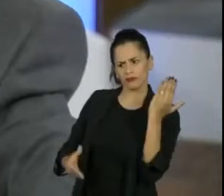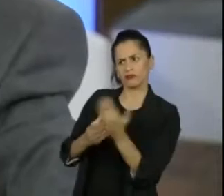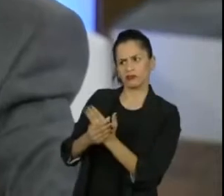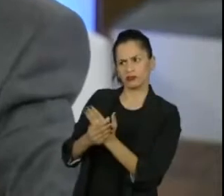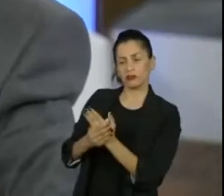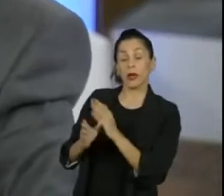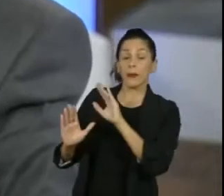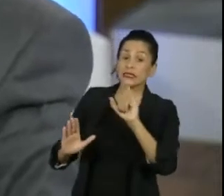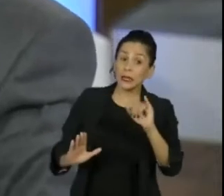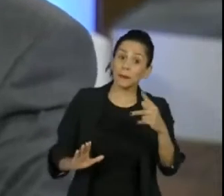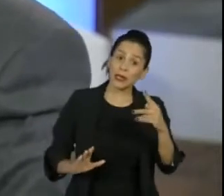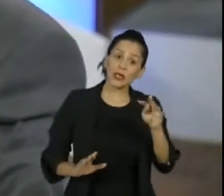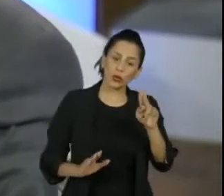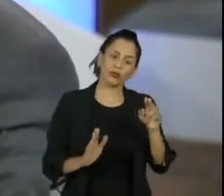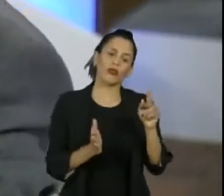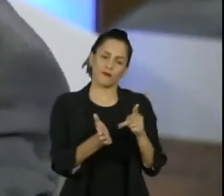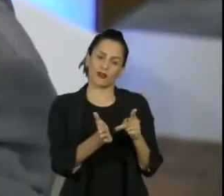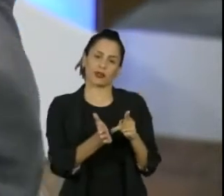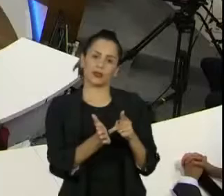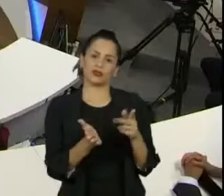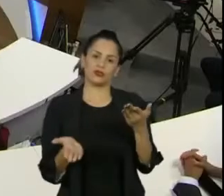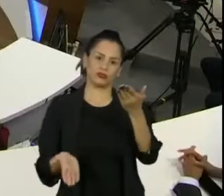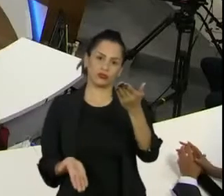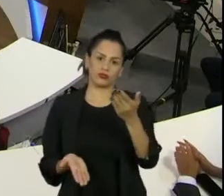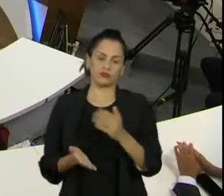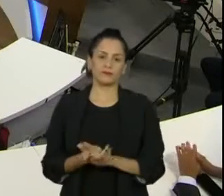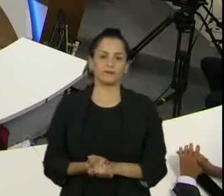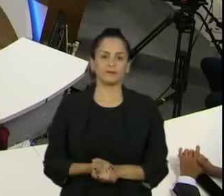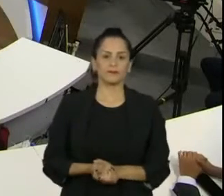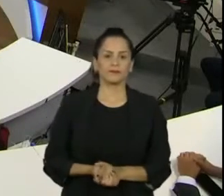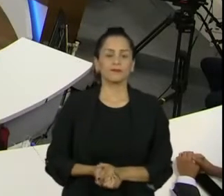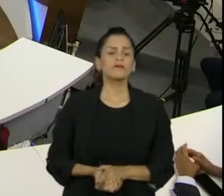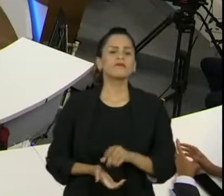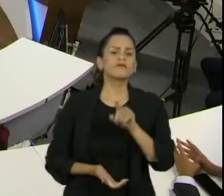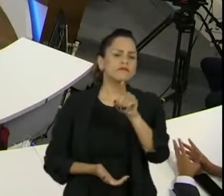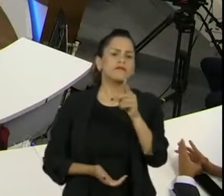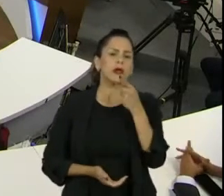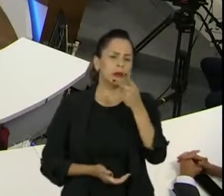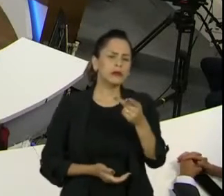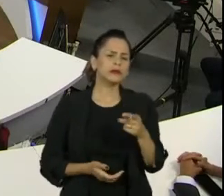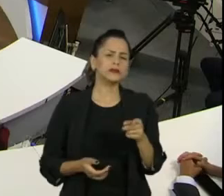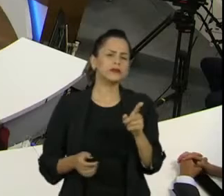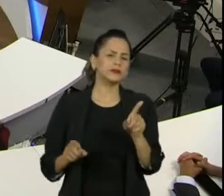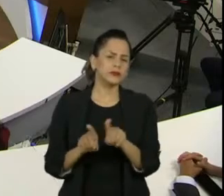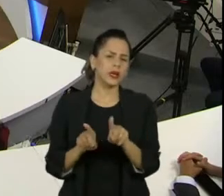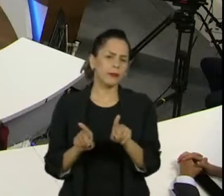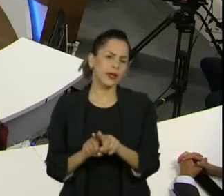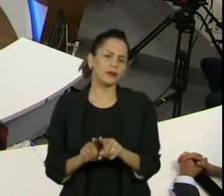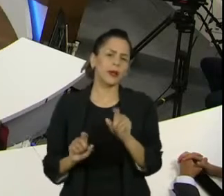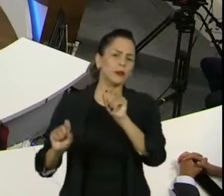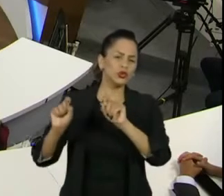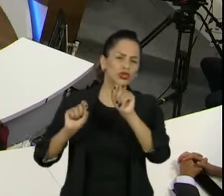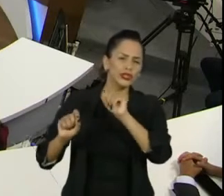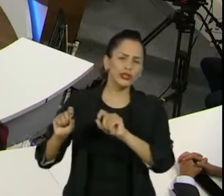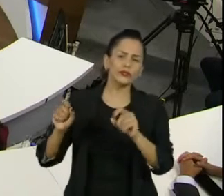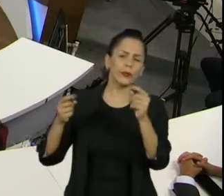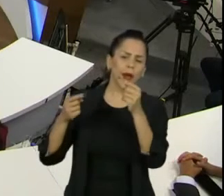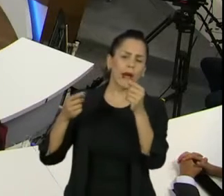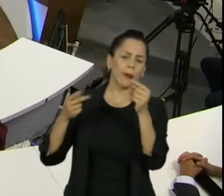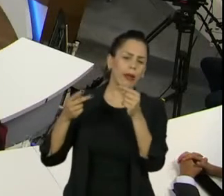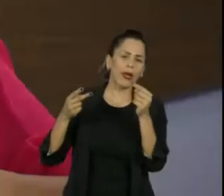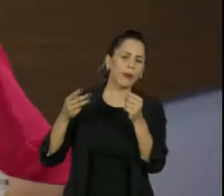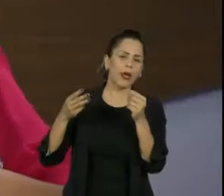IPTU. Prefeito, o senhor elencou aqui vários motivos para ter